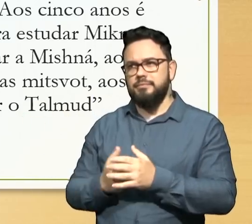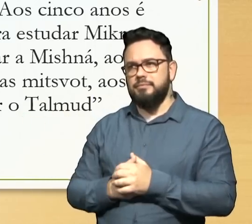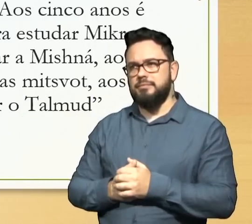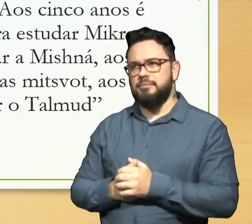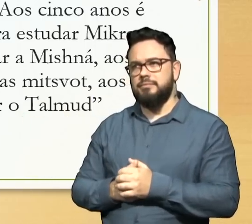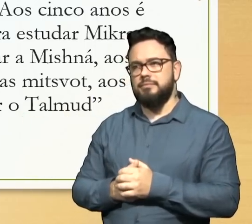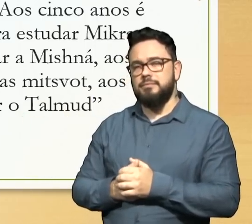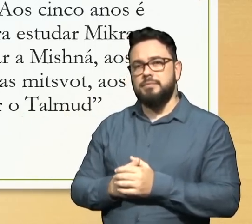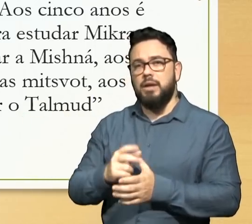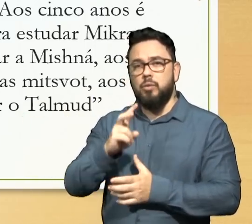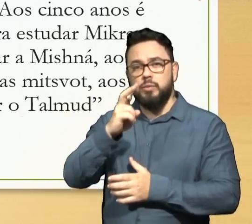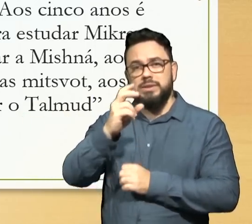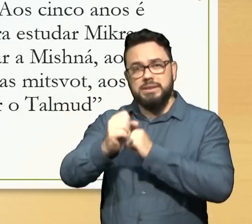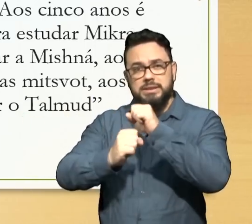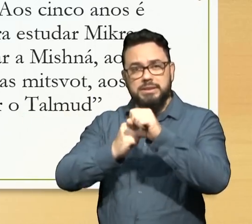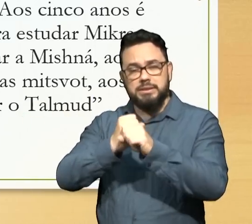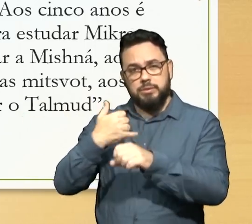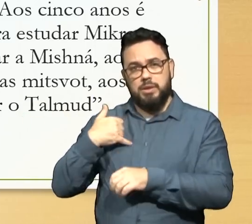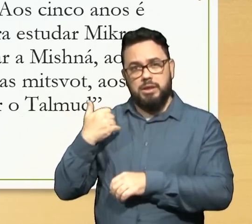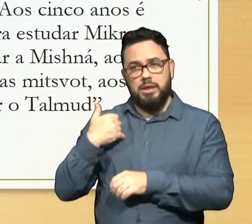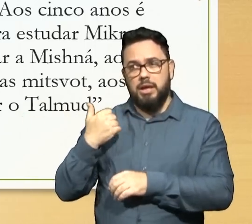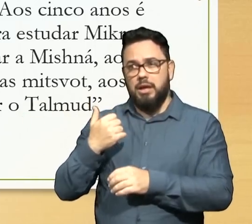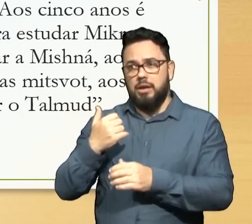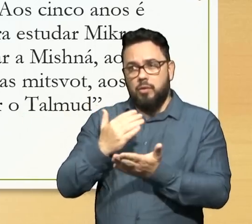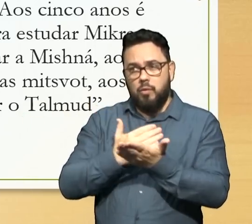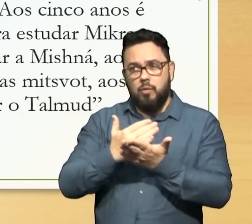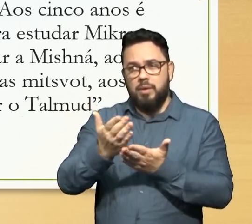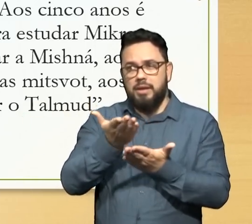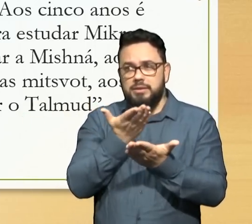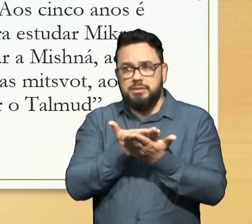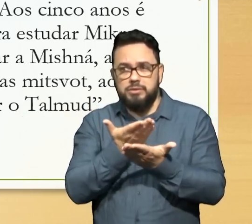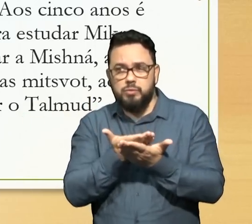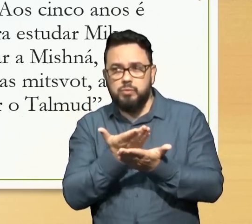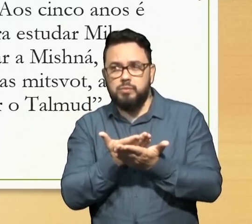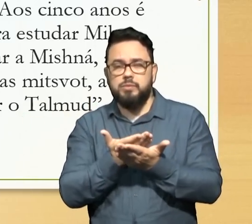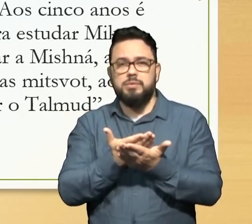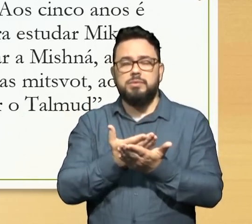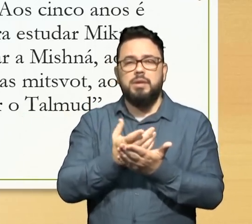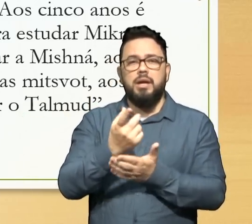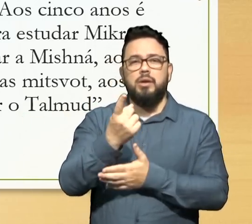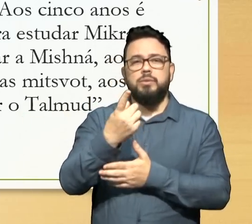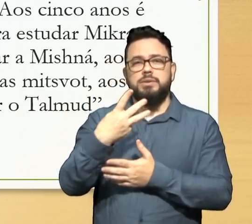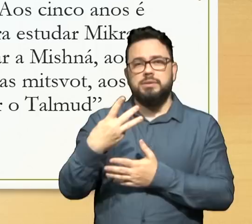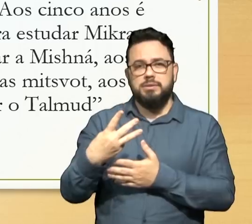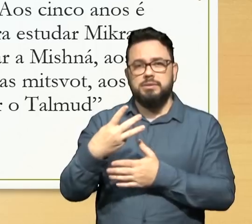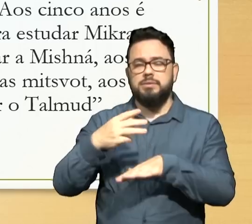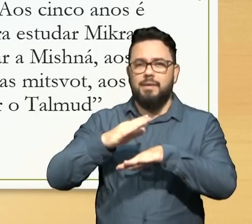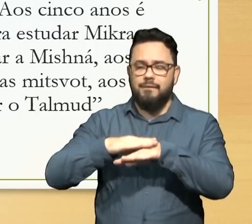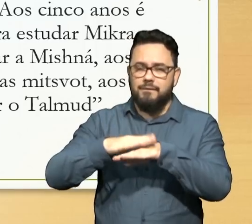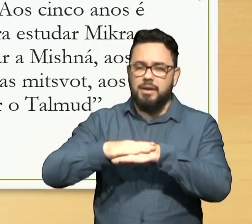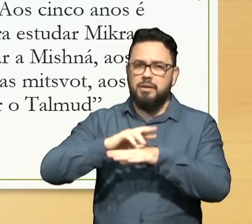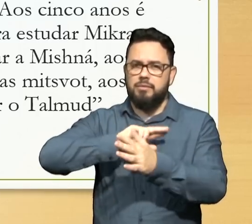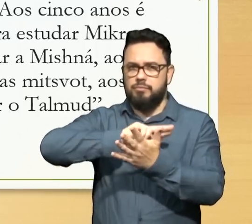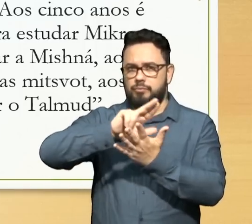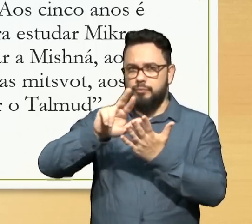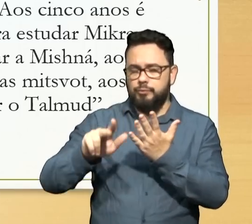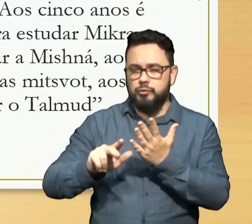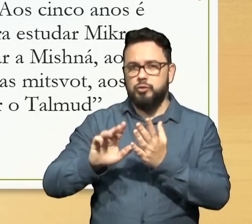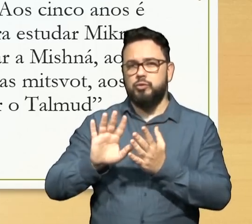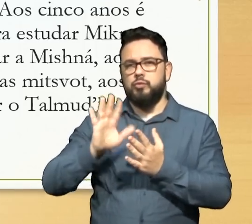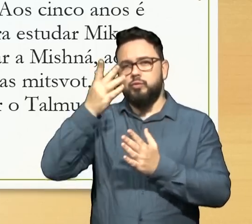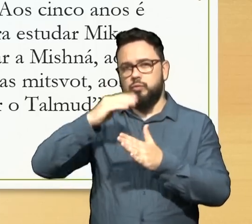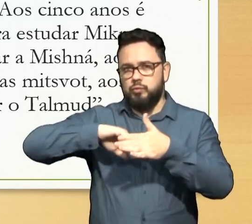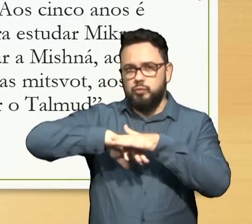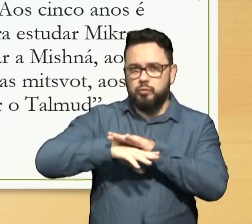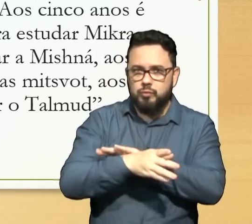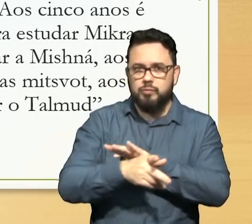para estudar mikr aos 10 anos a mishn aos 13 para cumprir o smv que é o o bar bitv né que é o